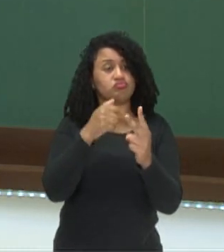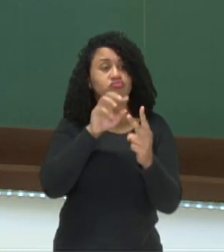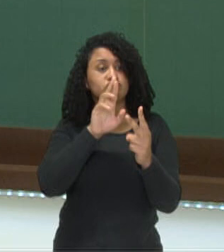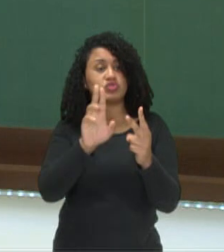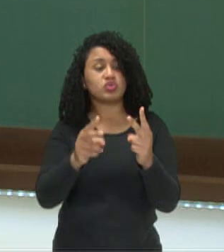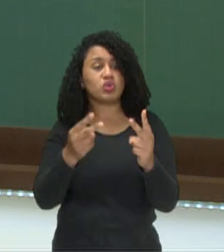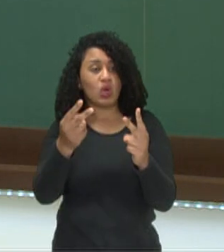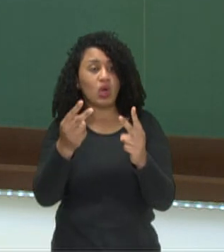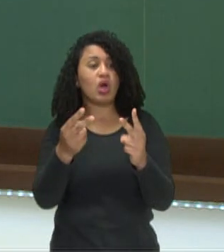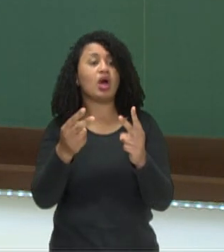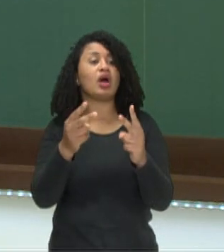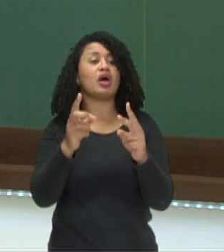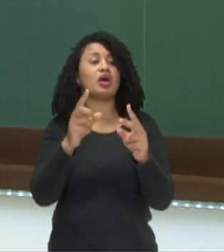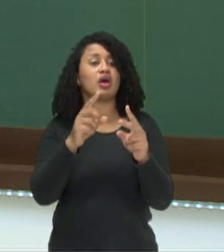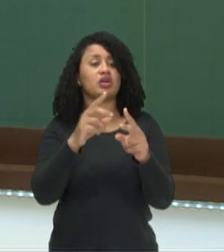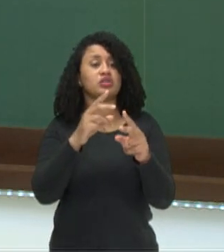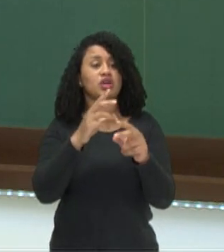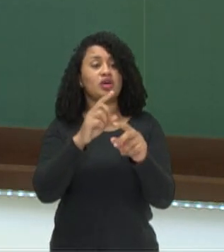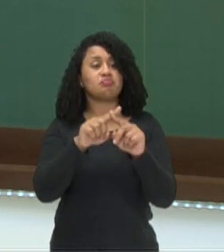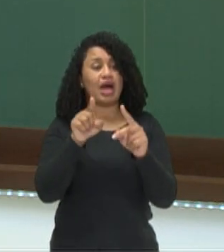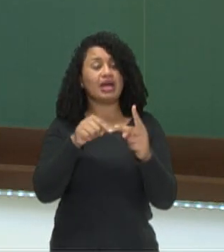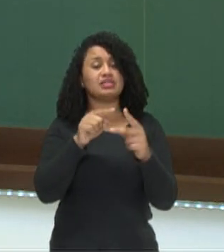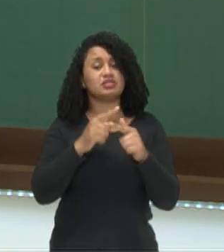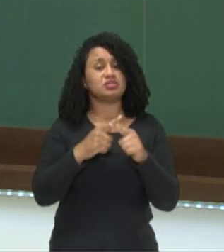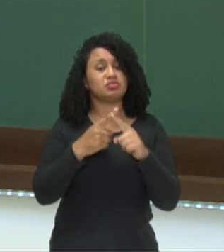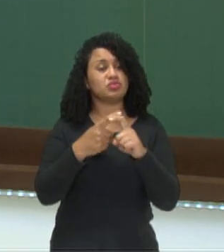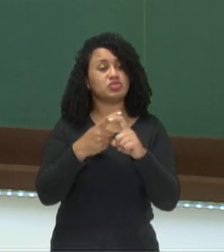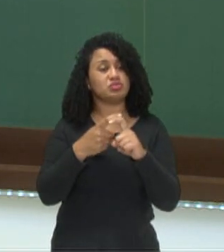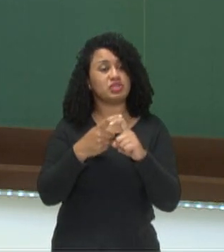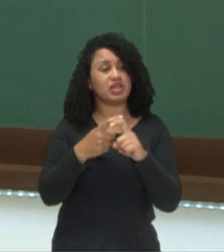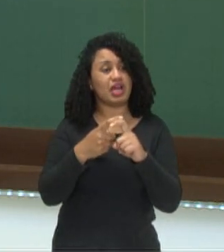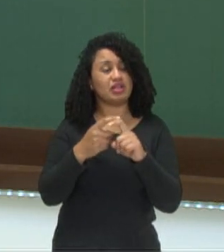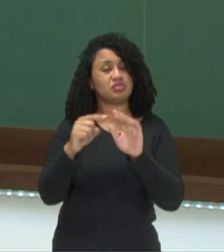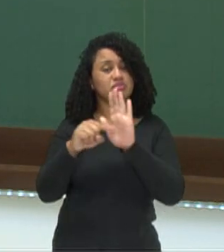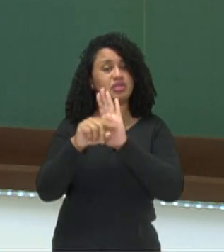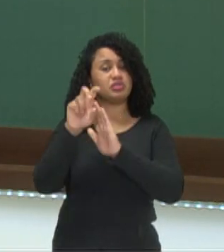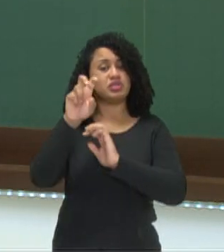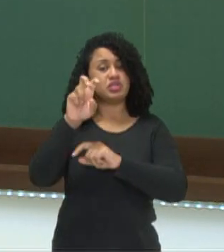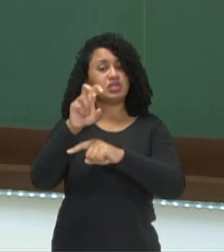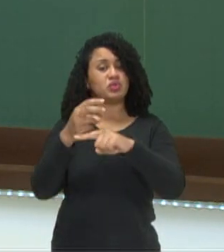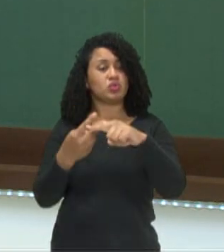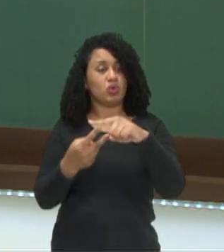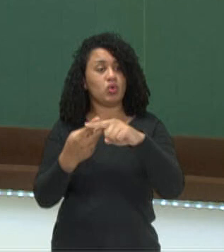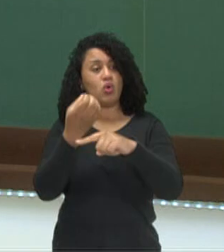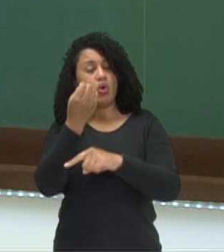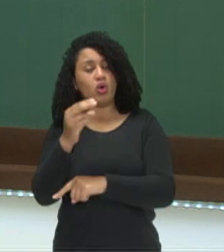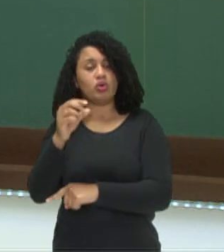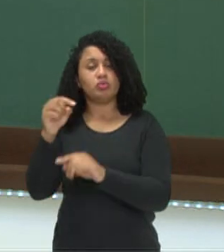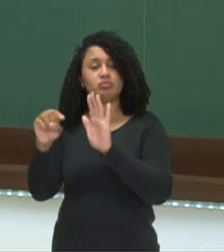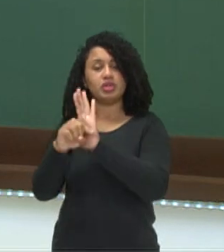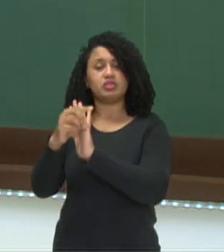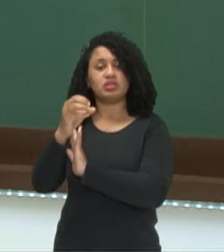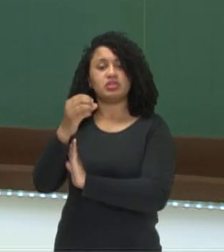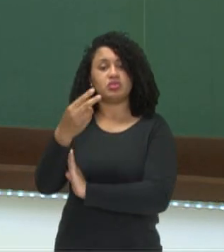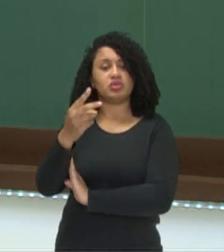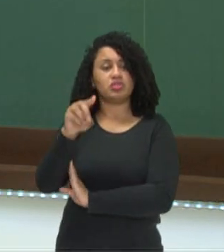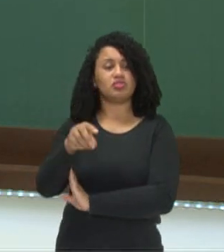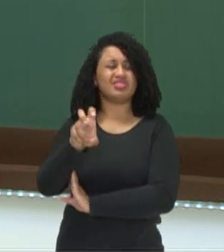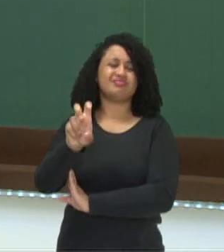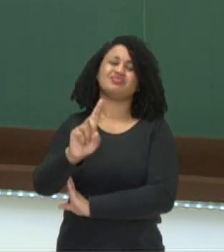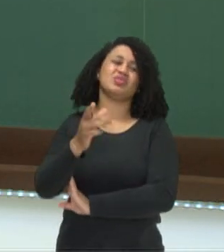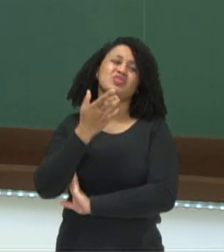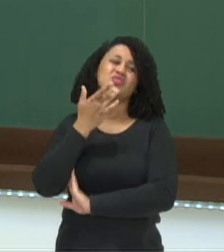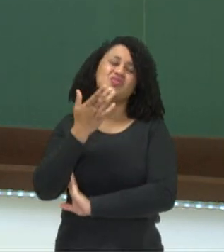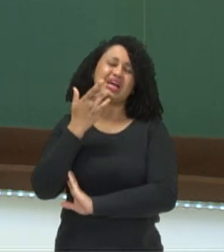que multiplicados deem menos 5 meios, ou menos 2,5. Então nesse caso já não ficou tão fácil de